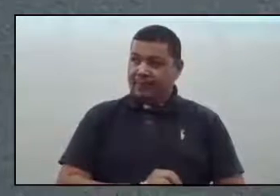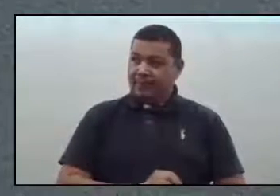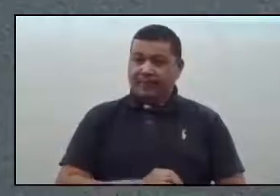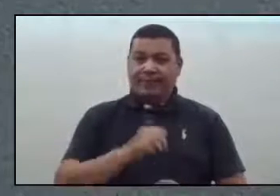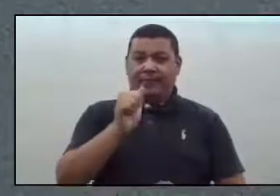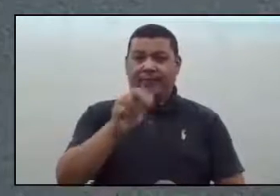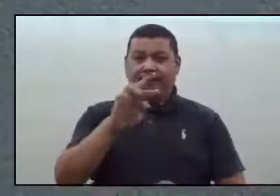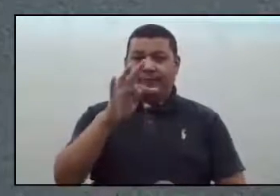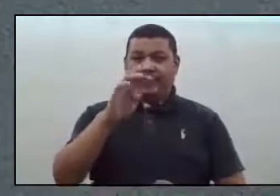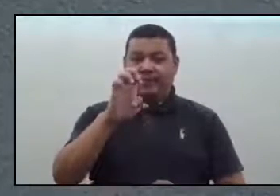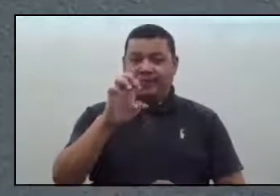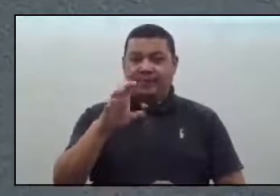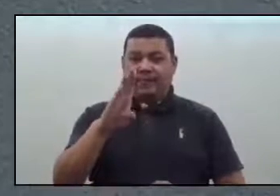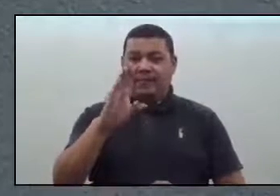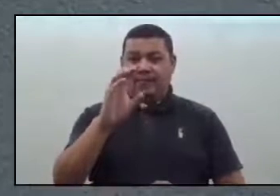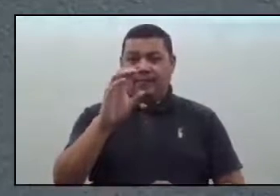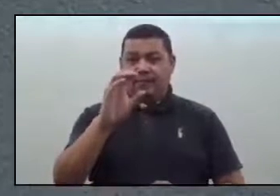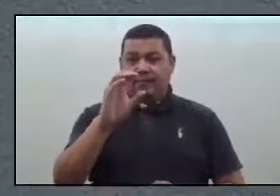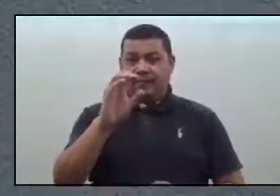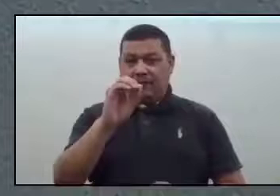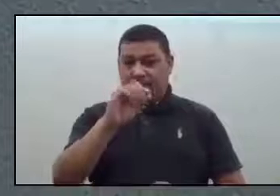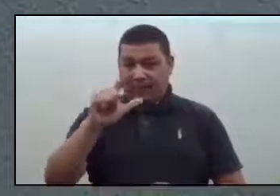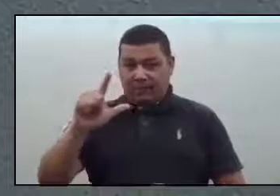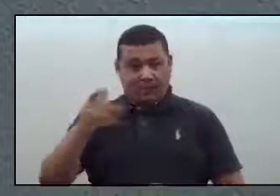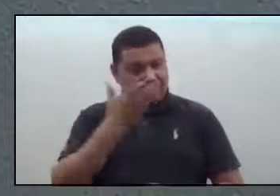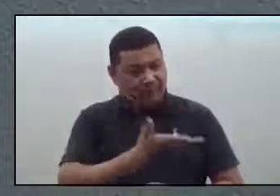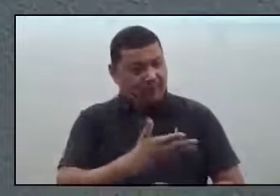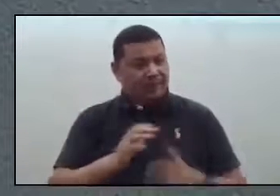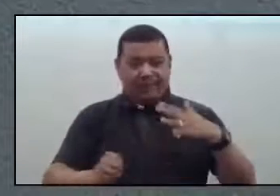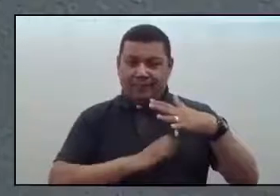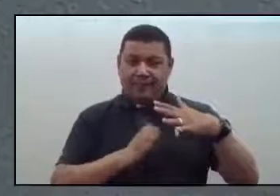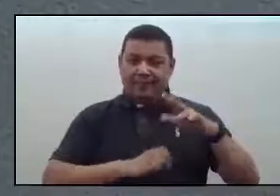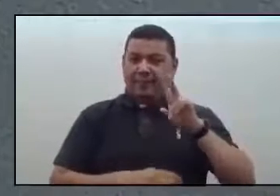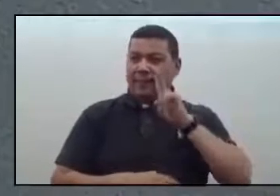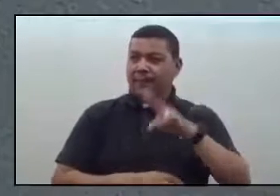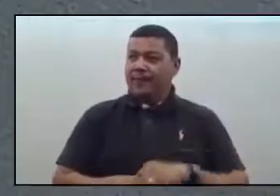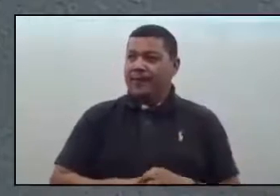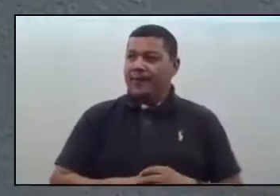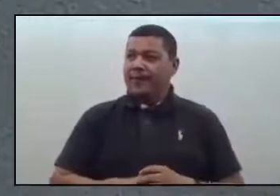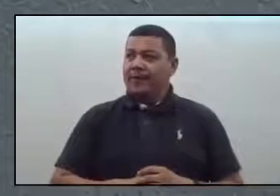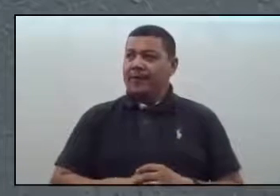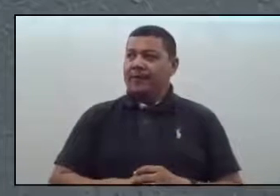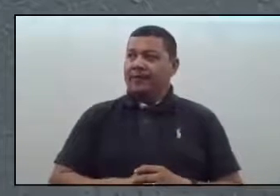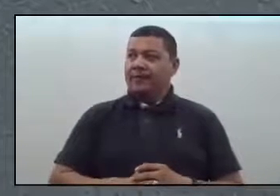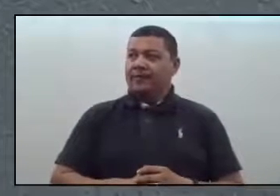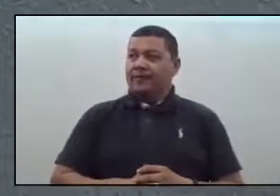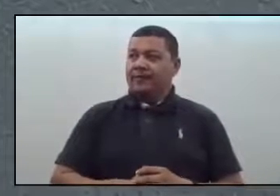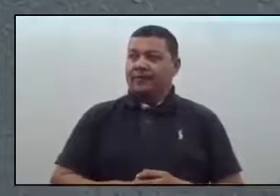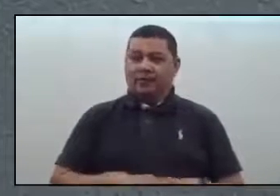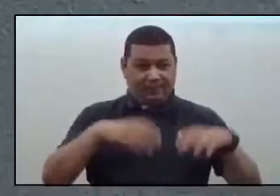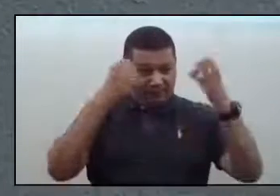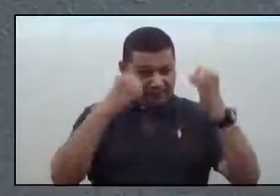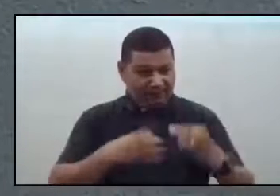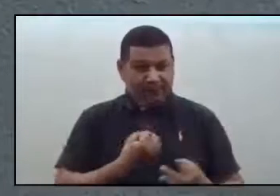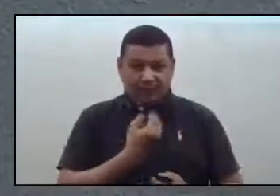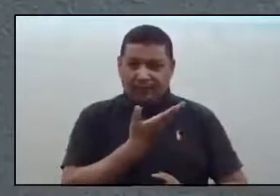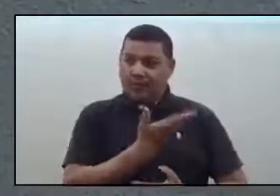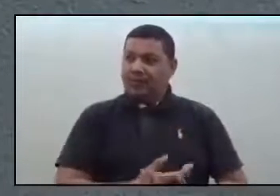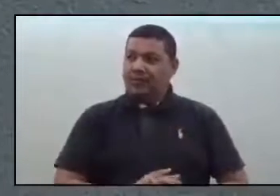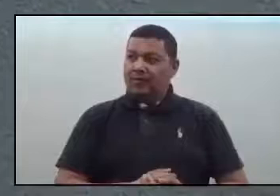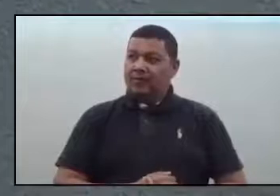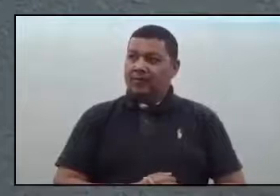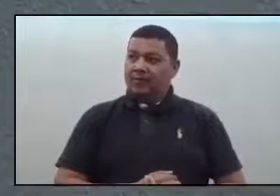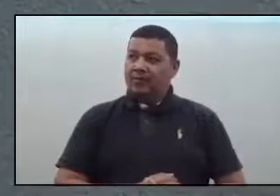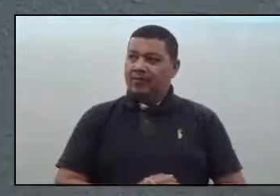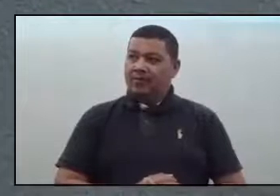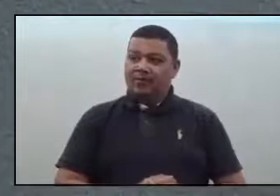Cine Artball, que é duas empresas, um mega empresário. Mas assim, Paulinho, dizer que foi muito gratificante ver